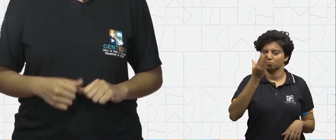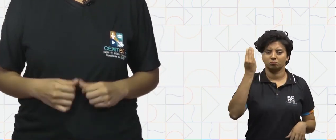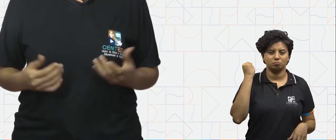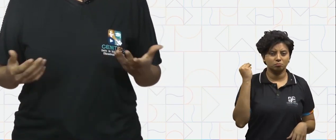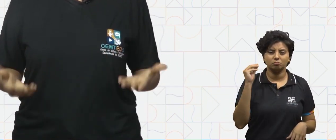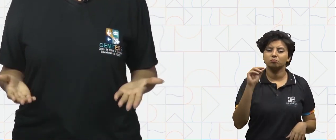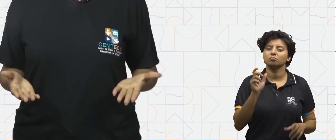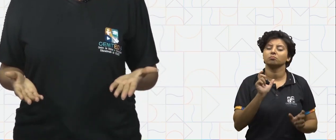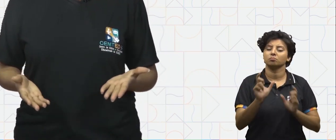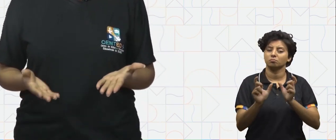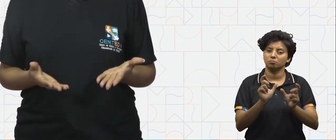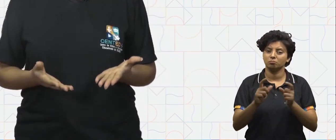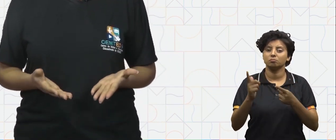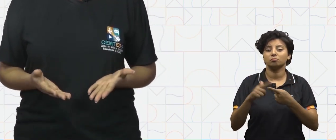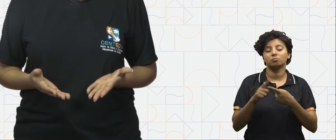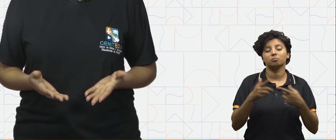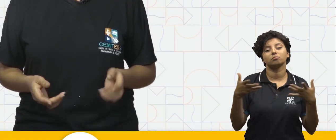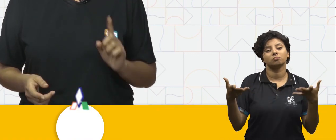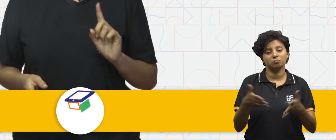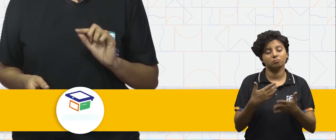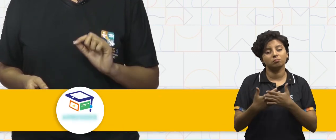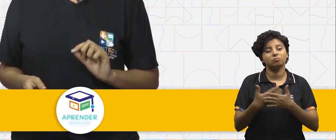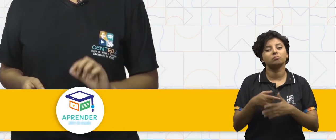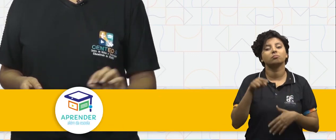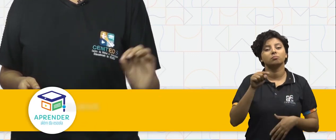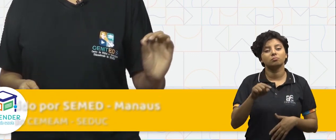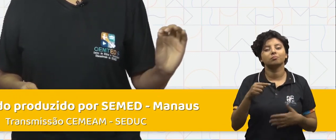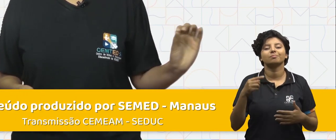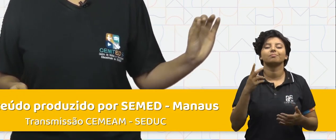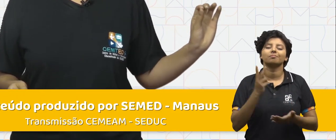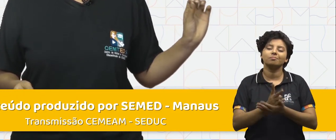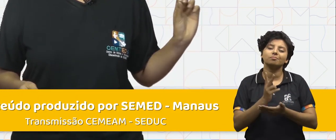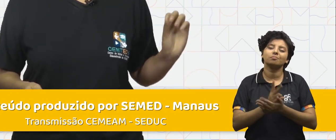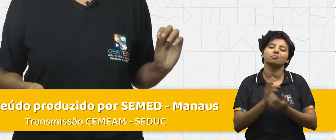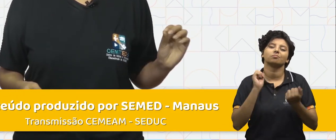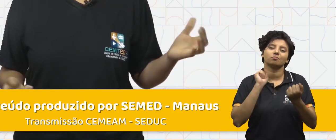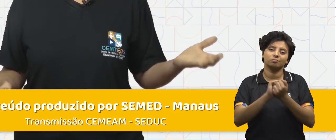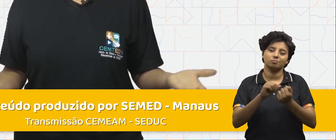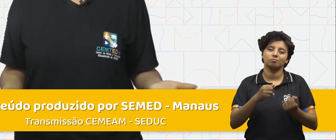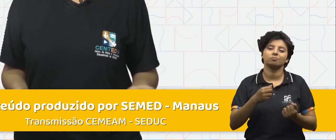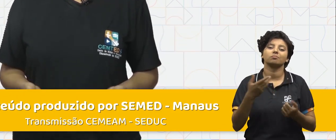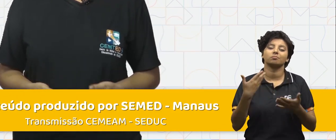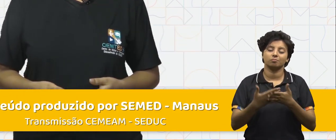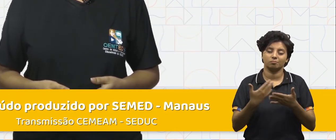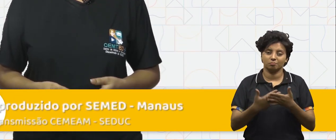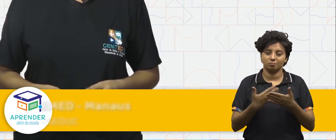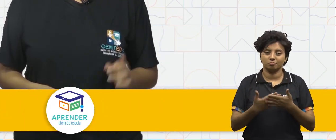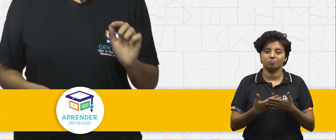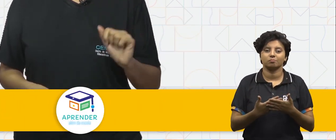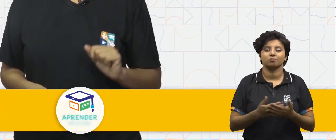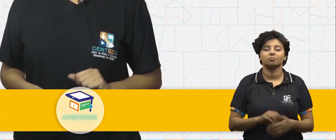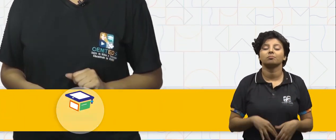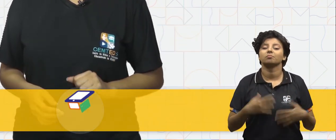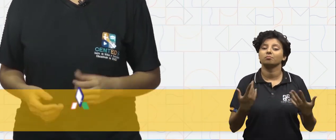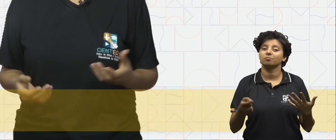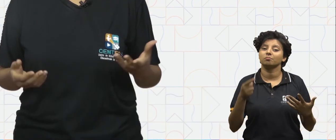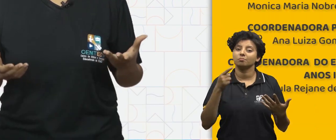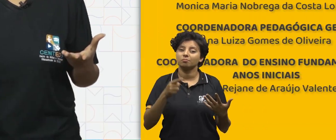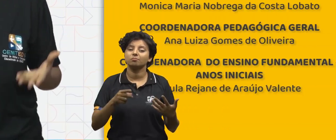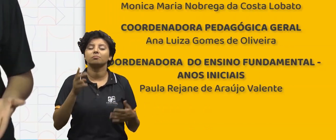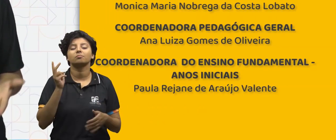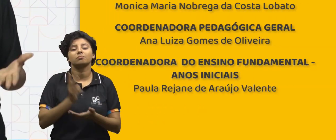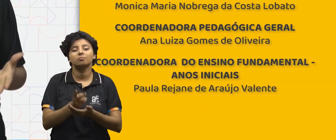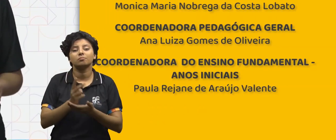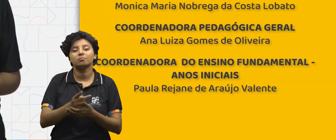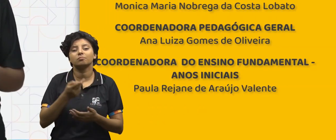das classes gramaticais estudadas hoje, pois elas sempre nos acompanharão durante as nossas aulas. Afinal,